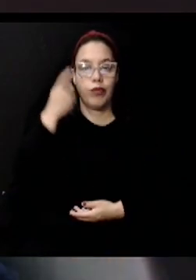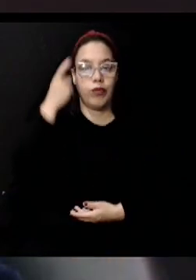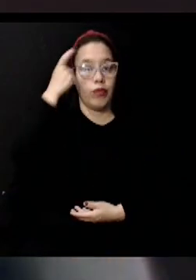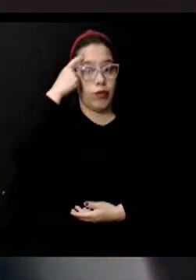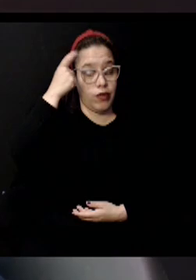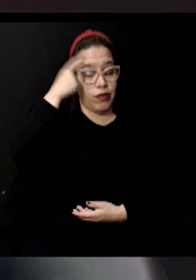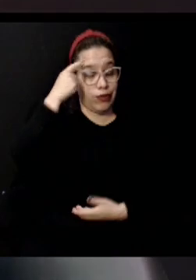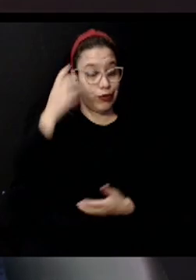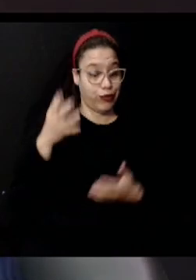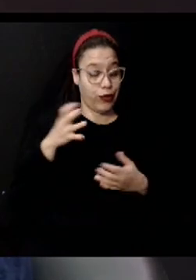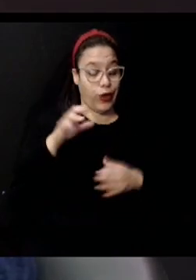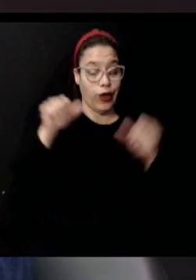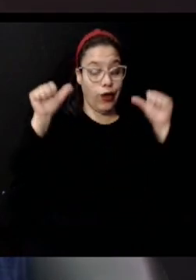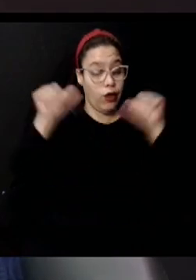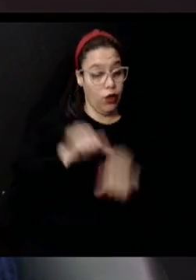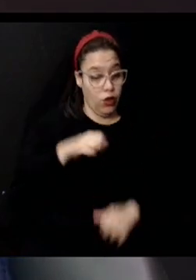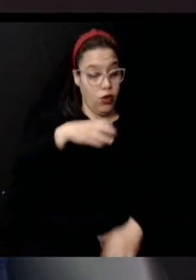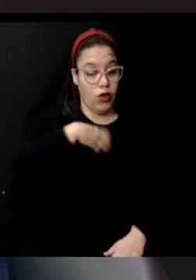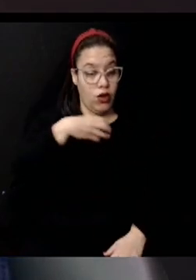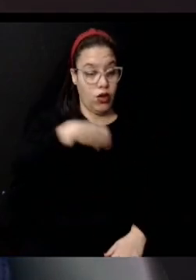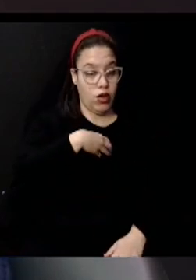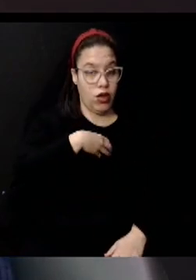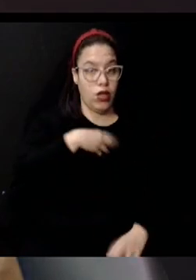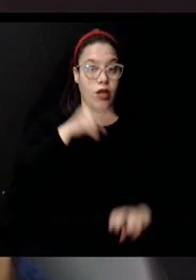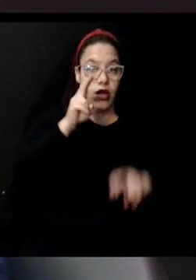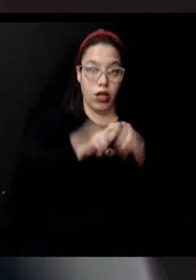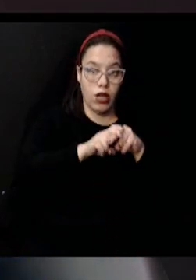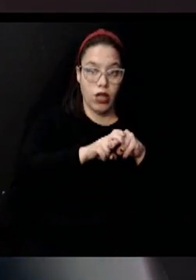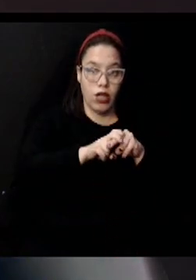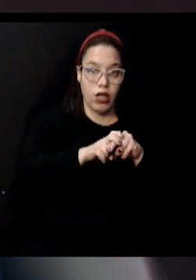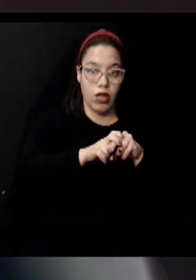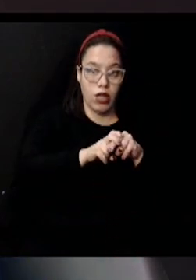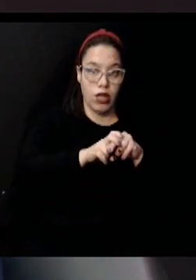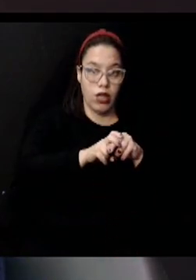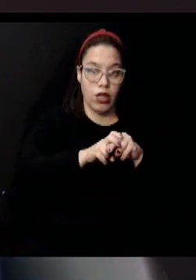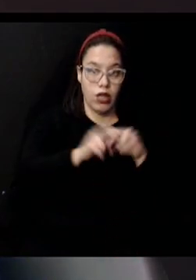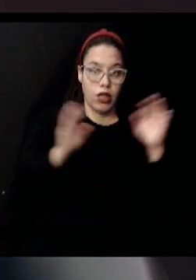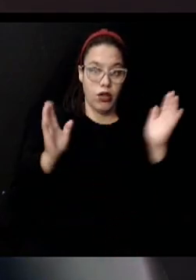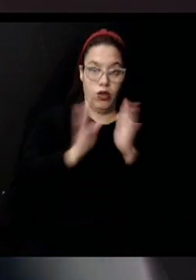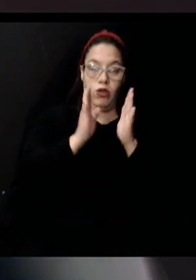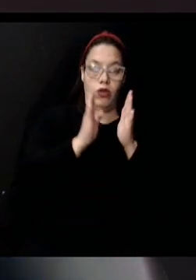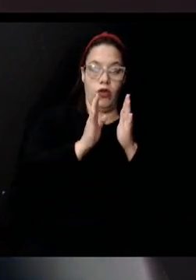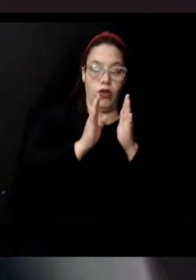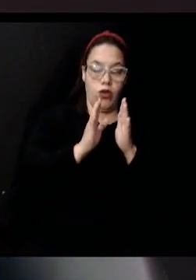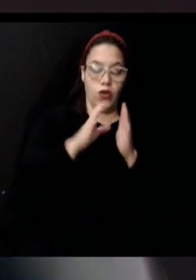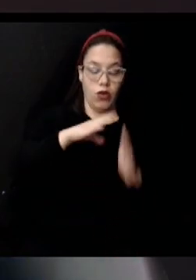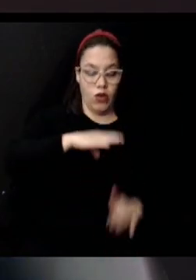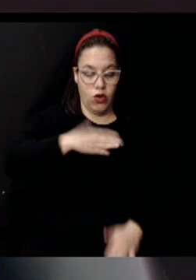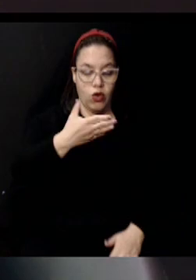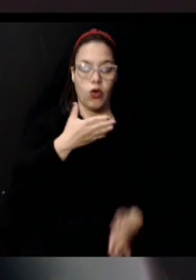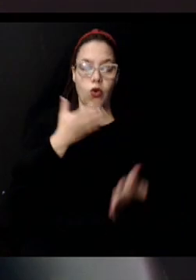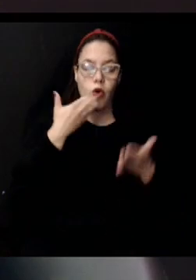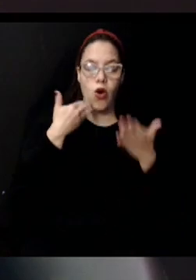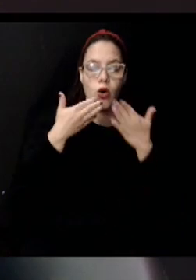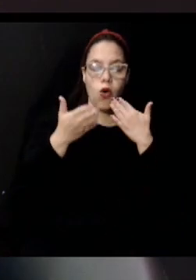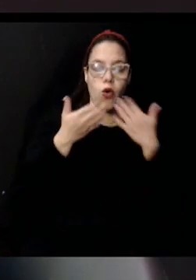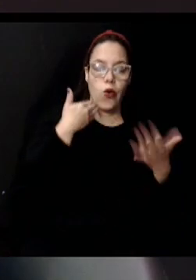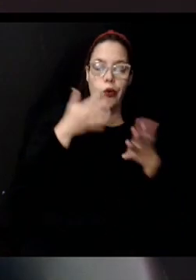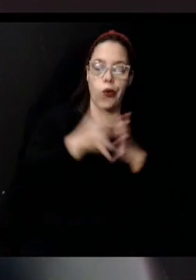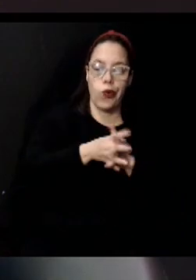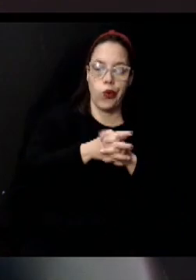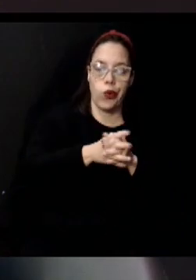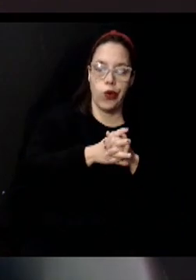ruim. Coloque uma cadeirinha para ele se sentar na sua frente, para você ter coragem de conversar com esse sentimento, com esse pensamento,